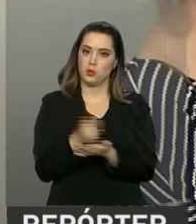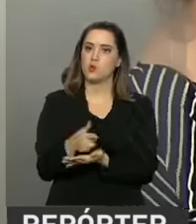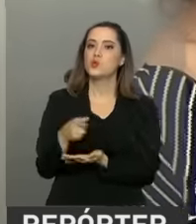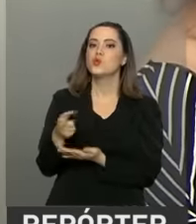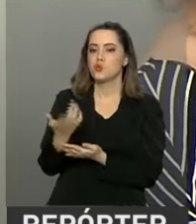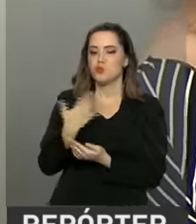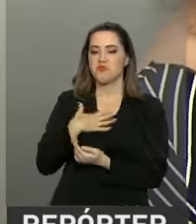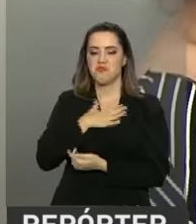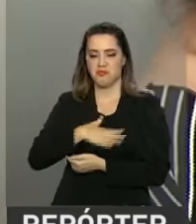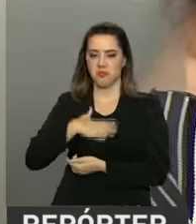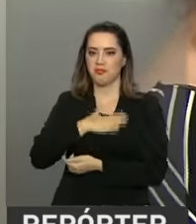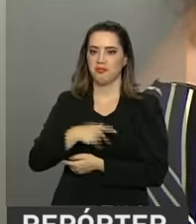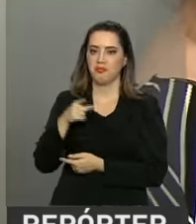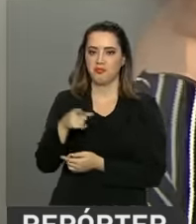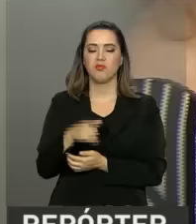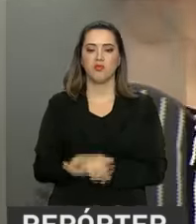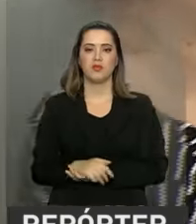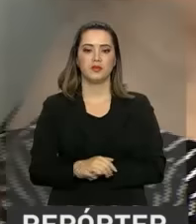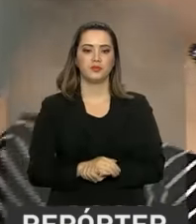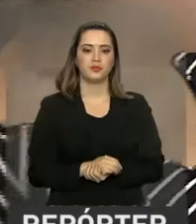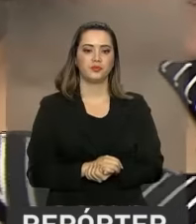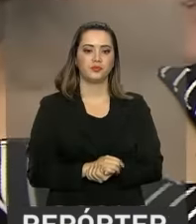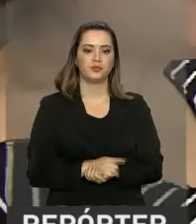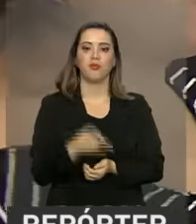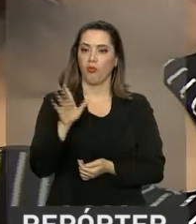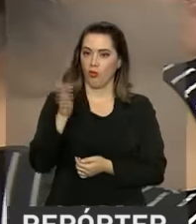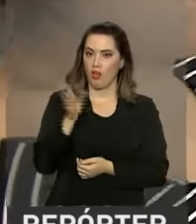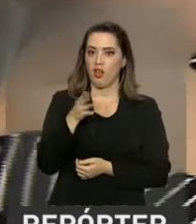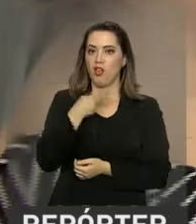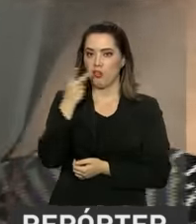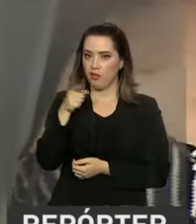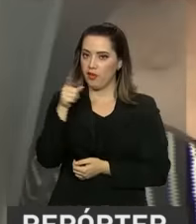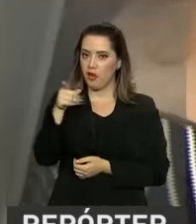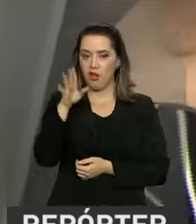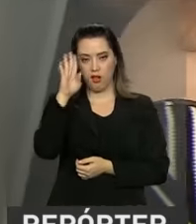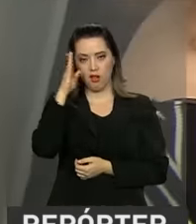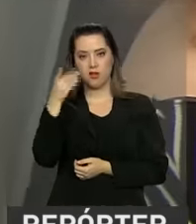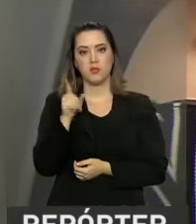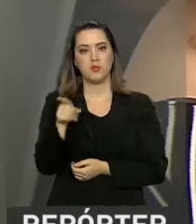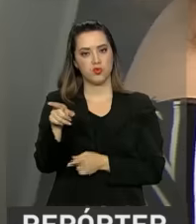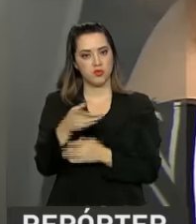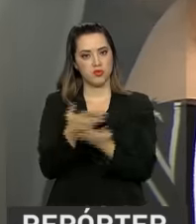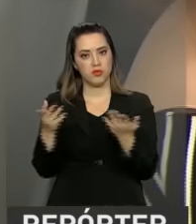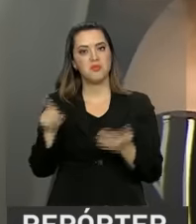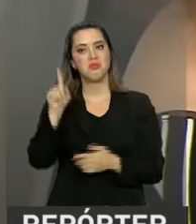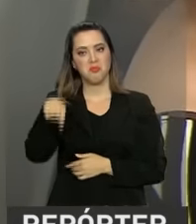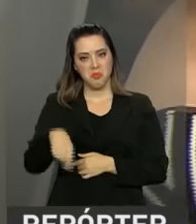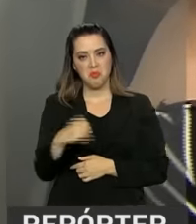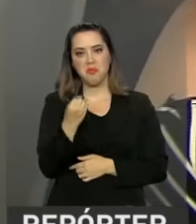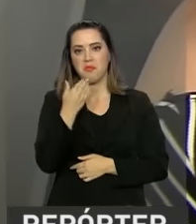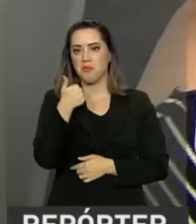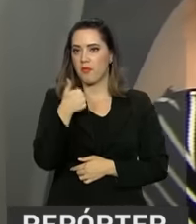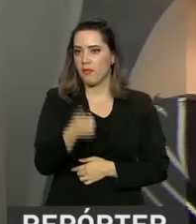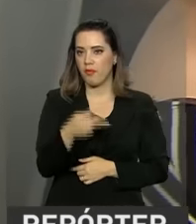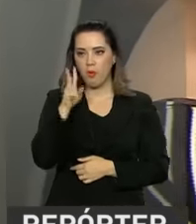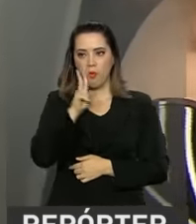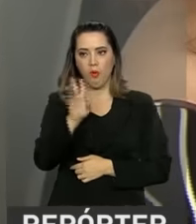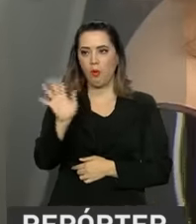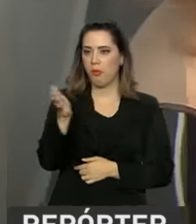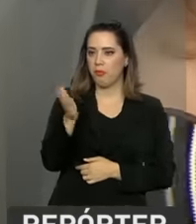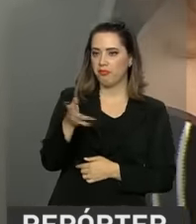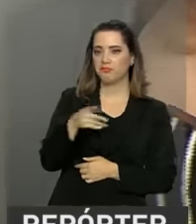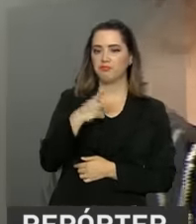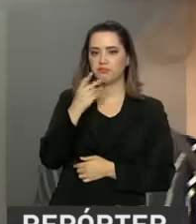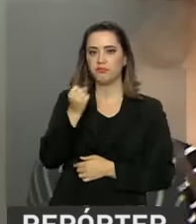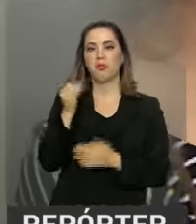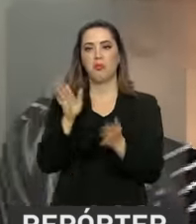Luciana, como é que você é atendida pelas meninas aqui? Olha, já comentei até com o chefe delas. É um dos melhores atendimentos que eu já vi. E elas, assim, estão